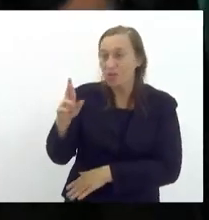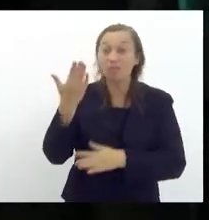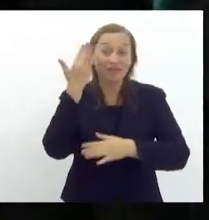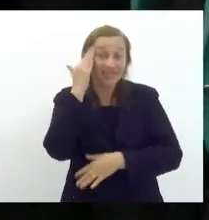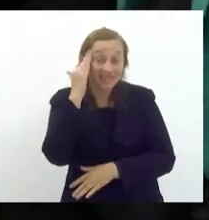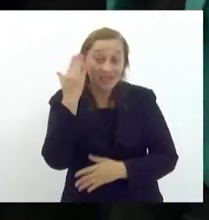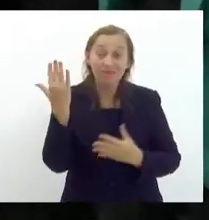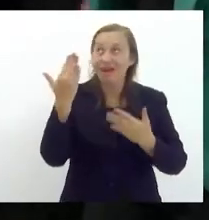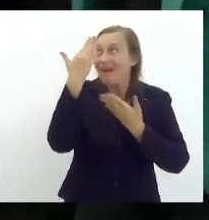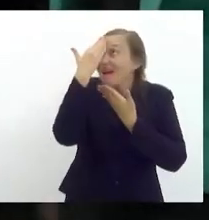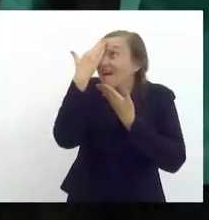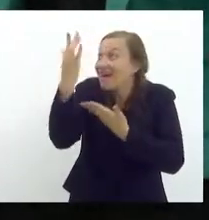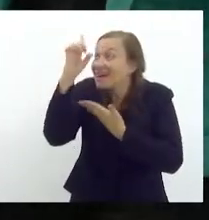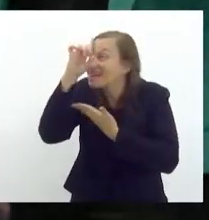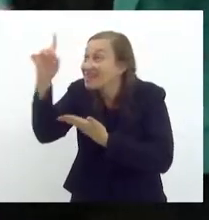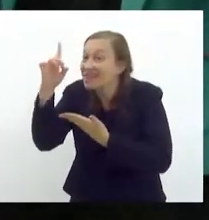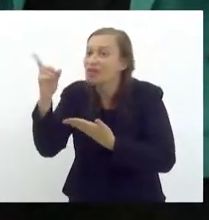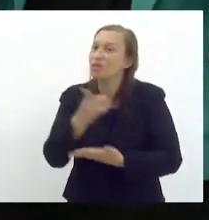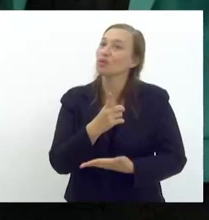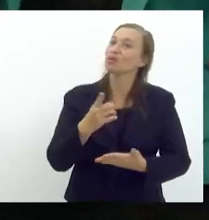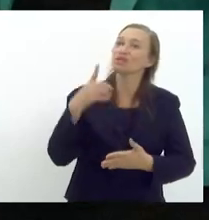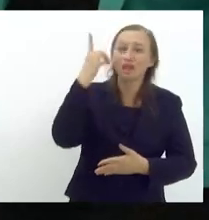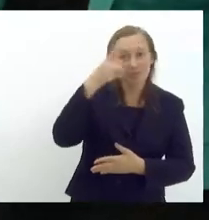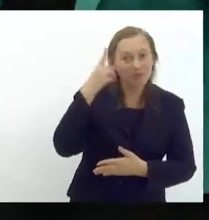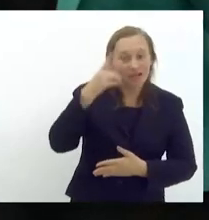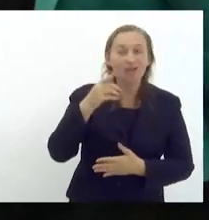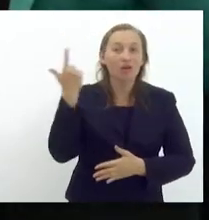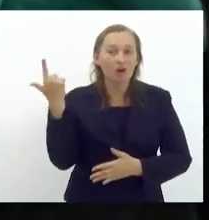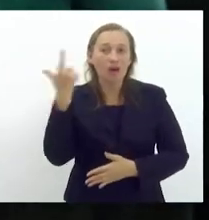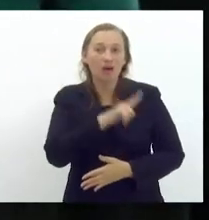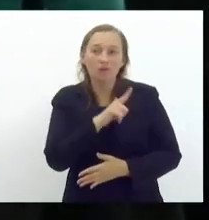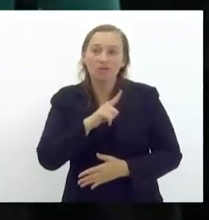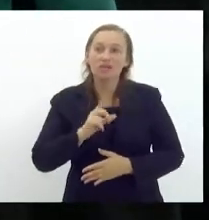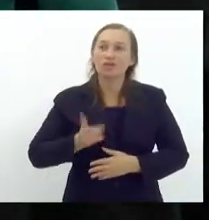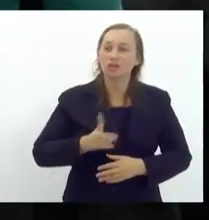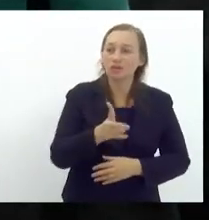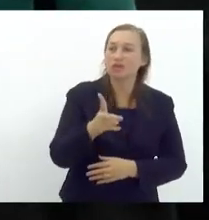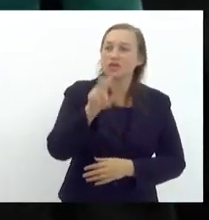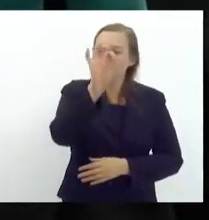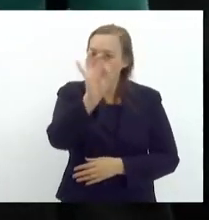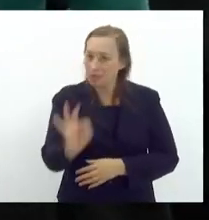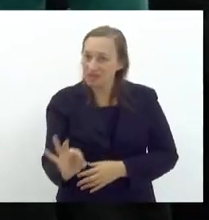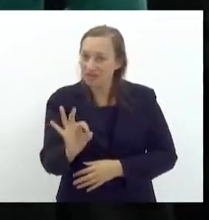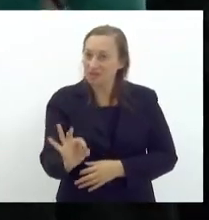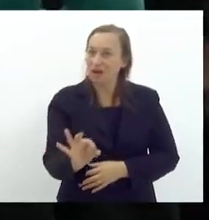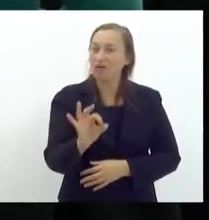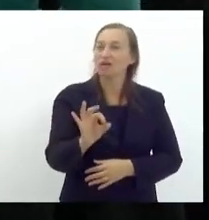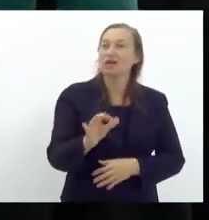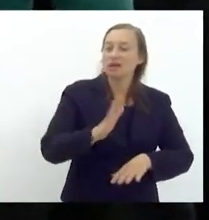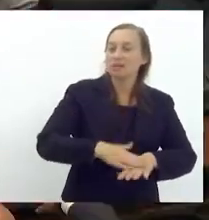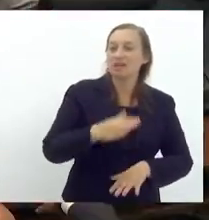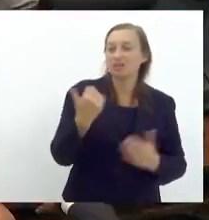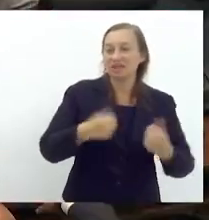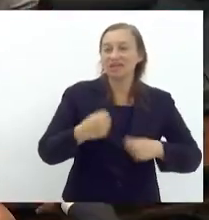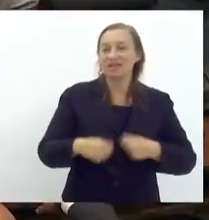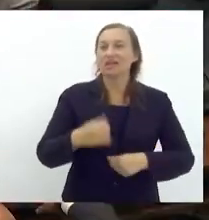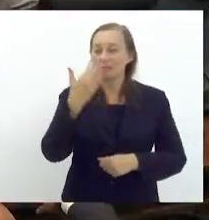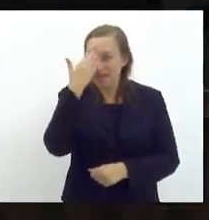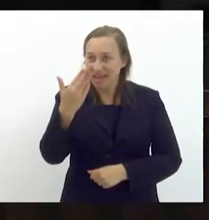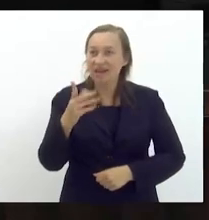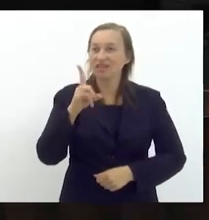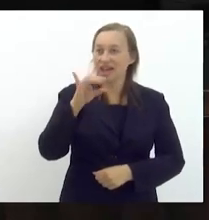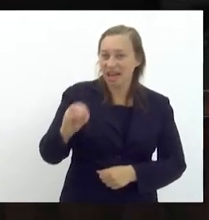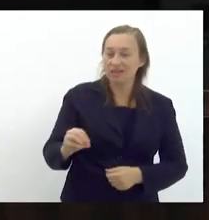entendimento graças a Deus e aos novos deputados a gente vai conseguir manter esse percentual profundo de que mais precisa obrigado presidente